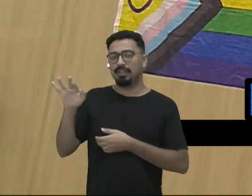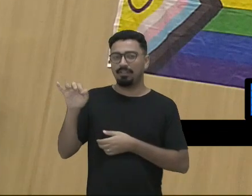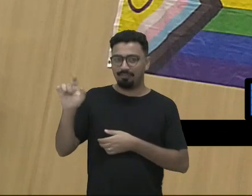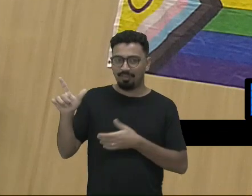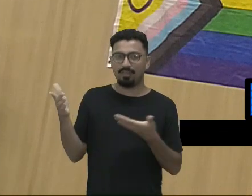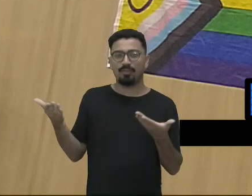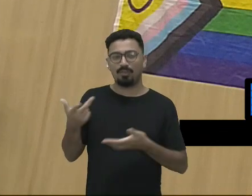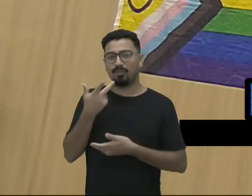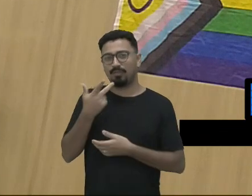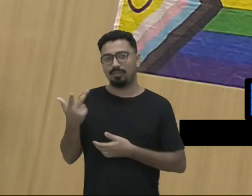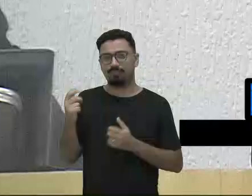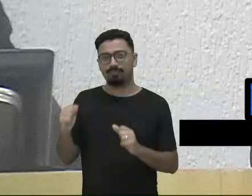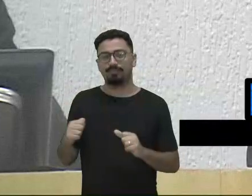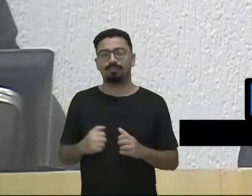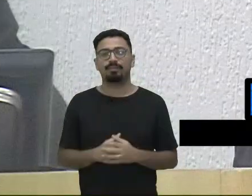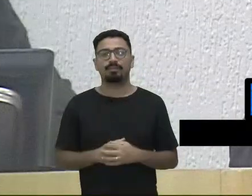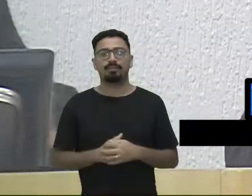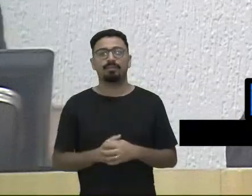você a palavra.